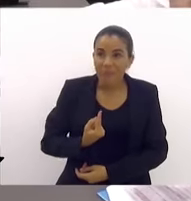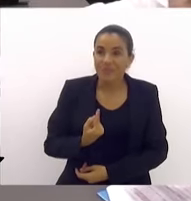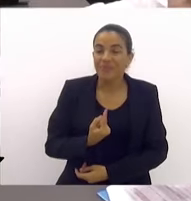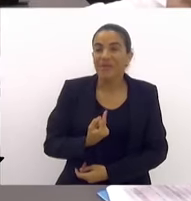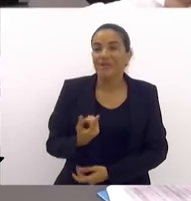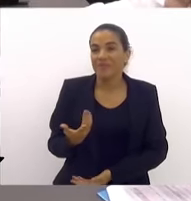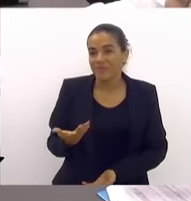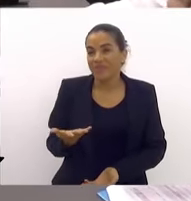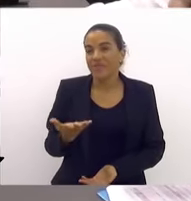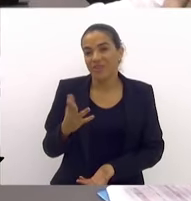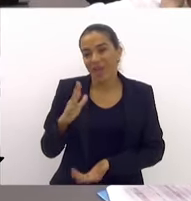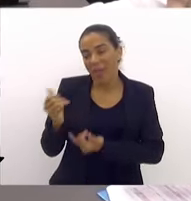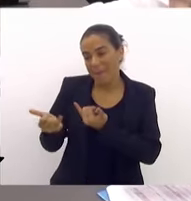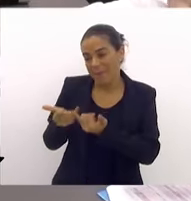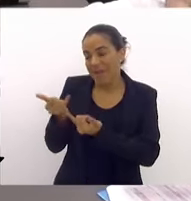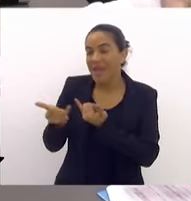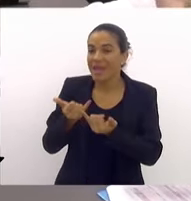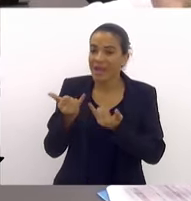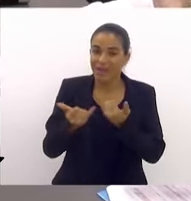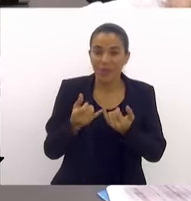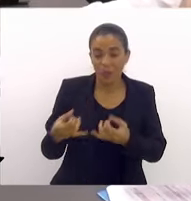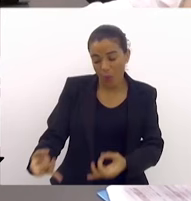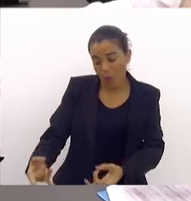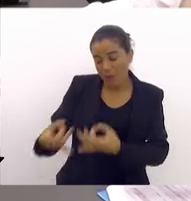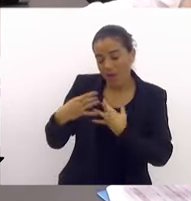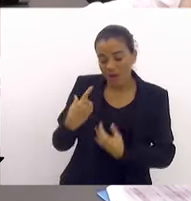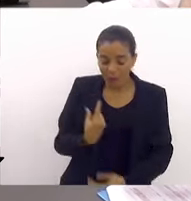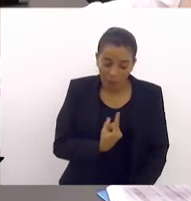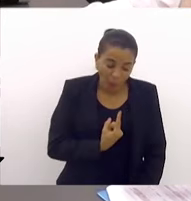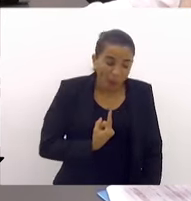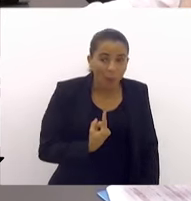né? Brincadeira, hein? Não me abandone, que eu pereço.